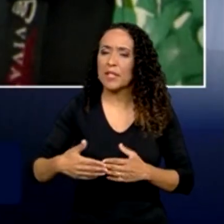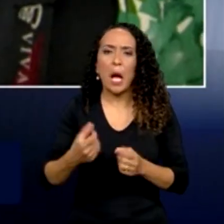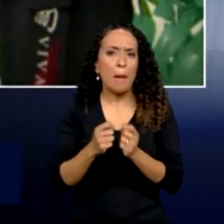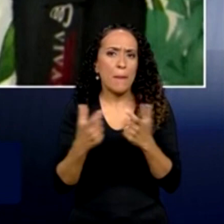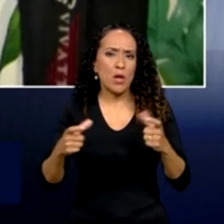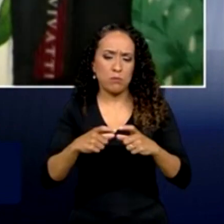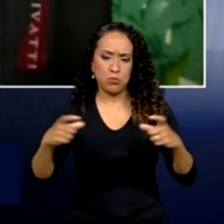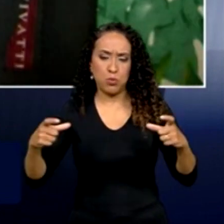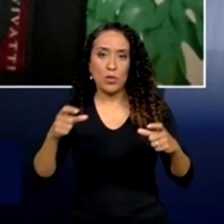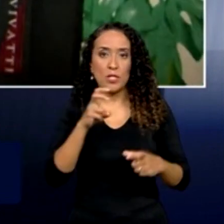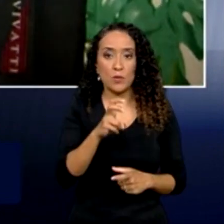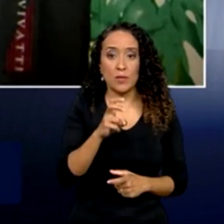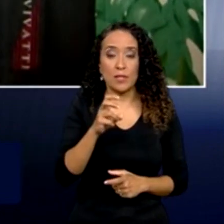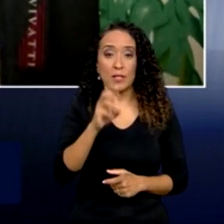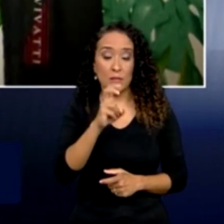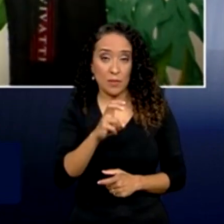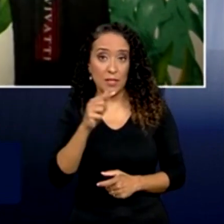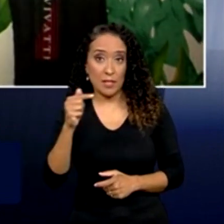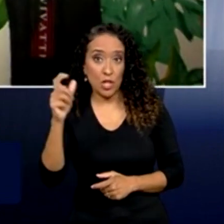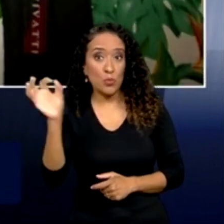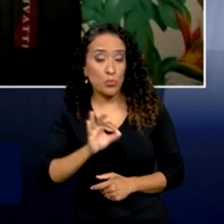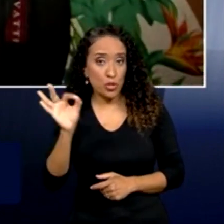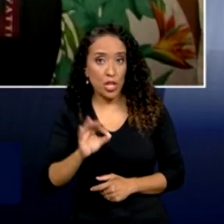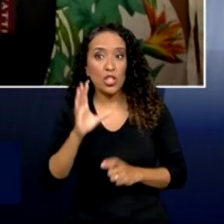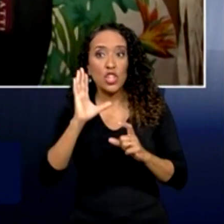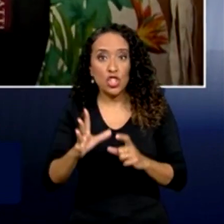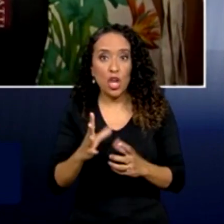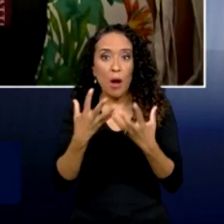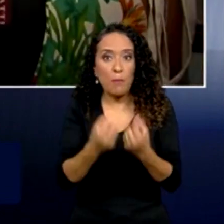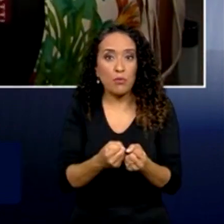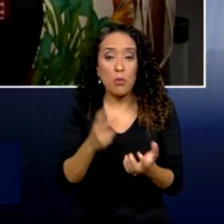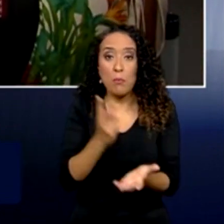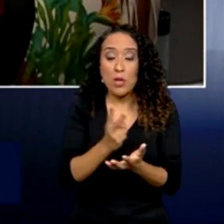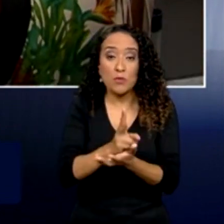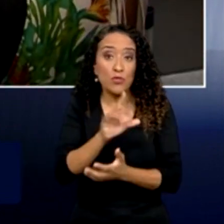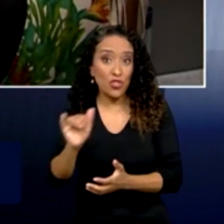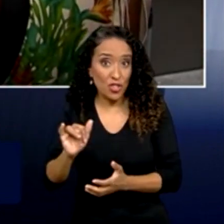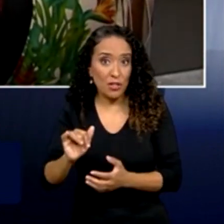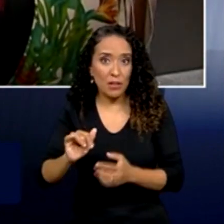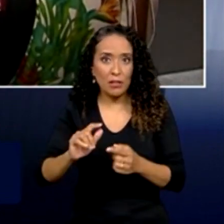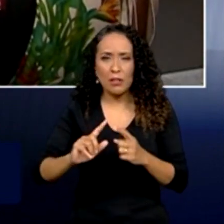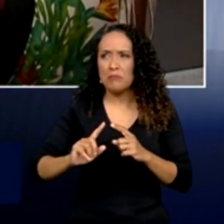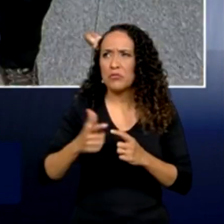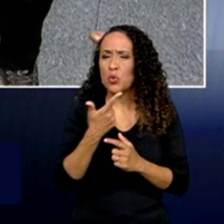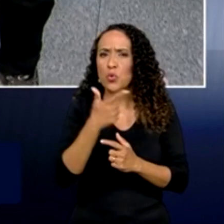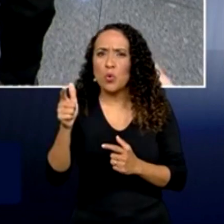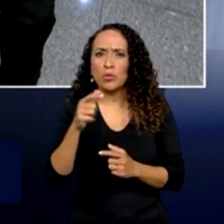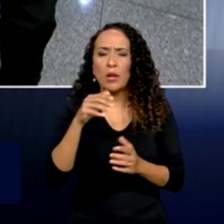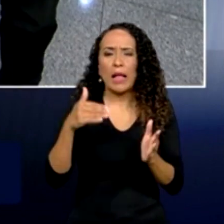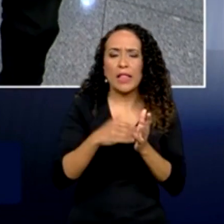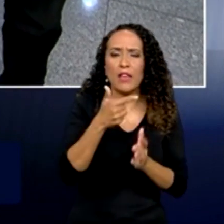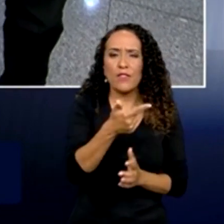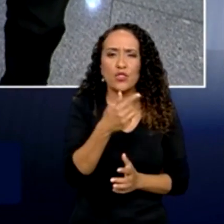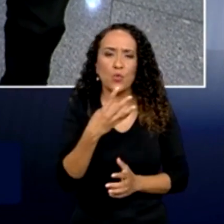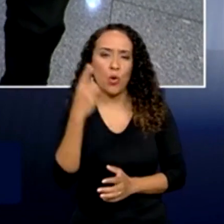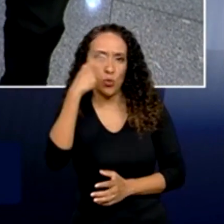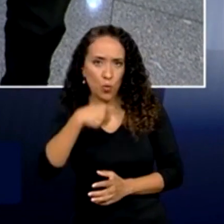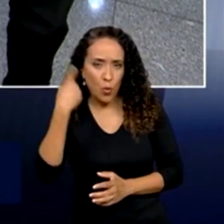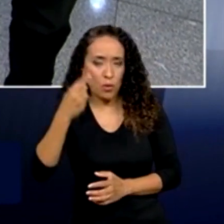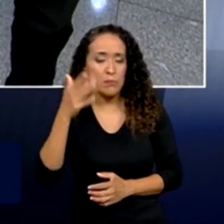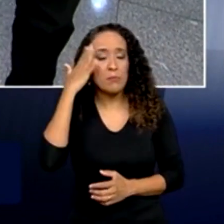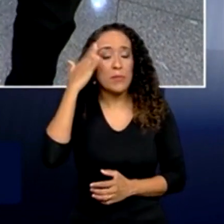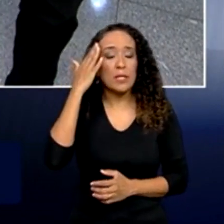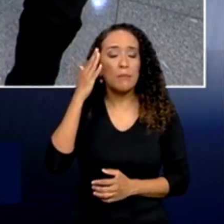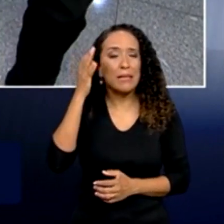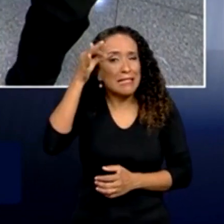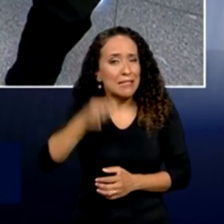boletos, 57% deles sendo compensados no mesmo dia e o restante em até 24 horas. Para saber exatamente o